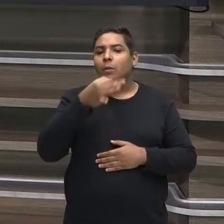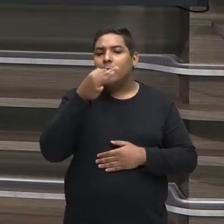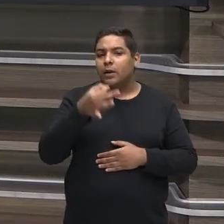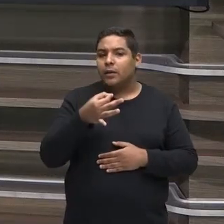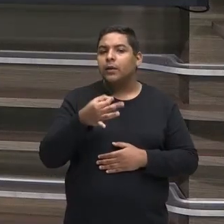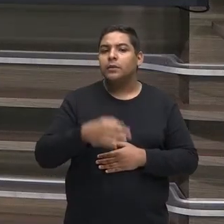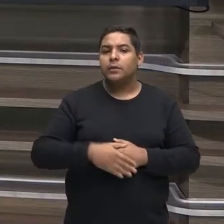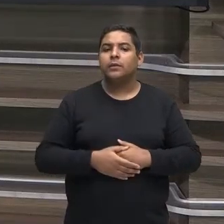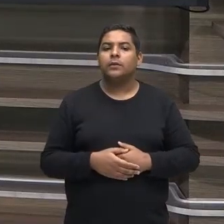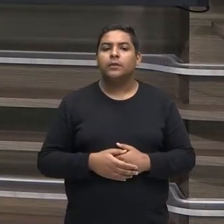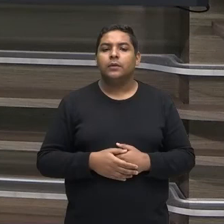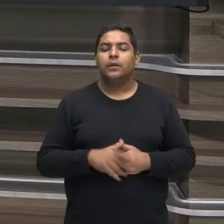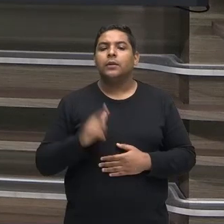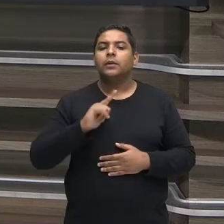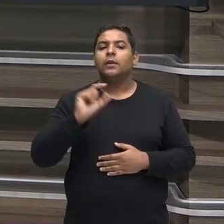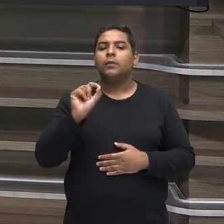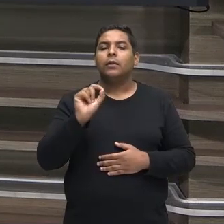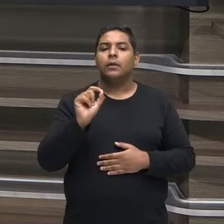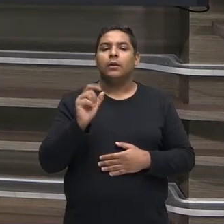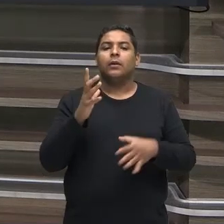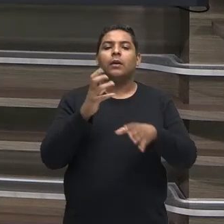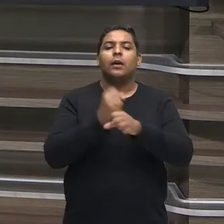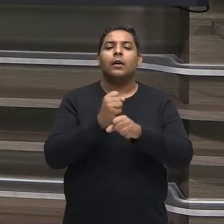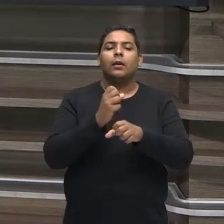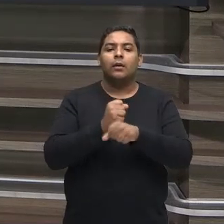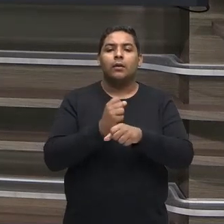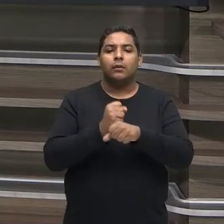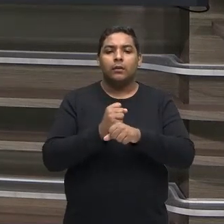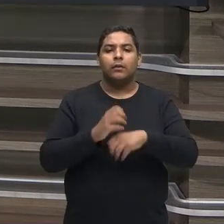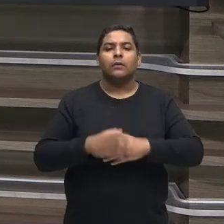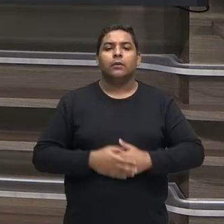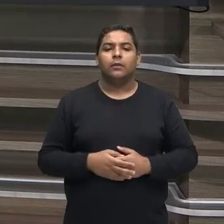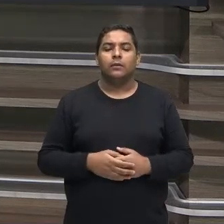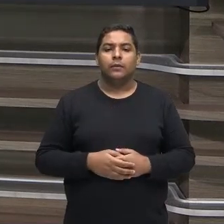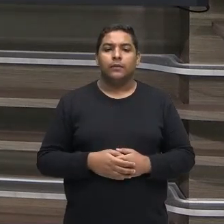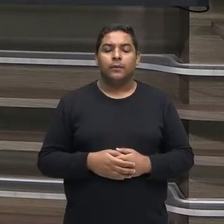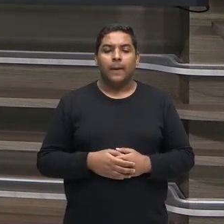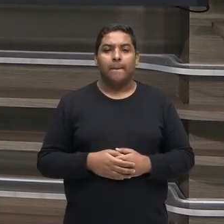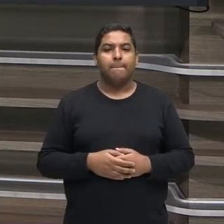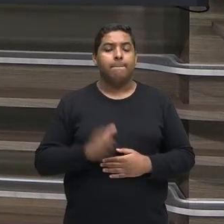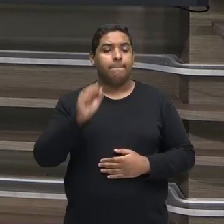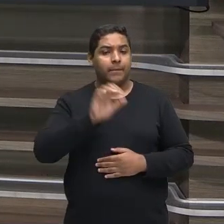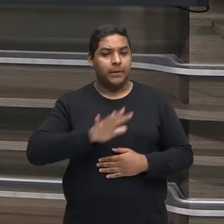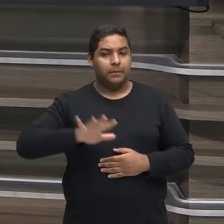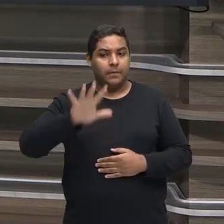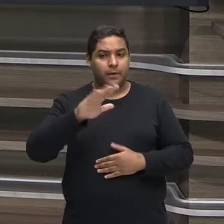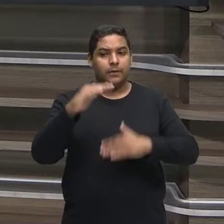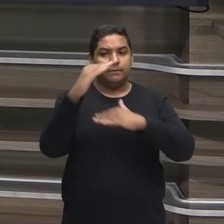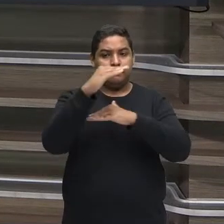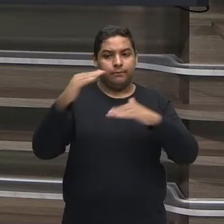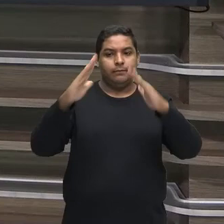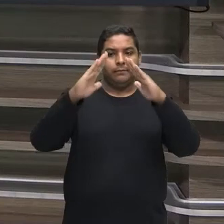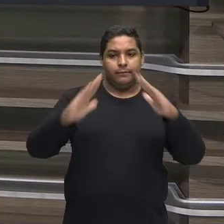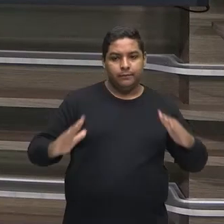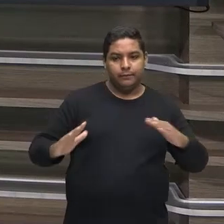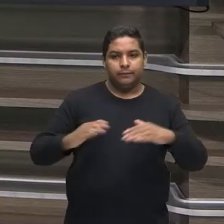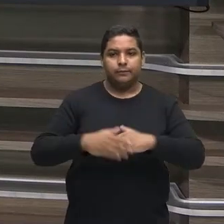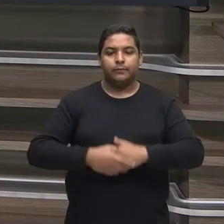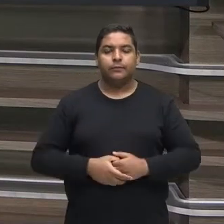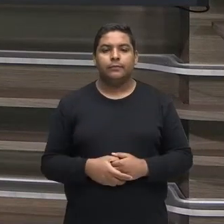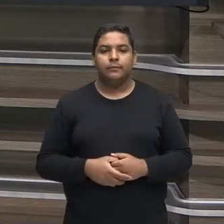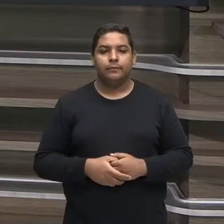chegamos ao cálculo dessa figura aí chamada de